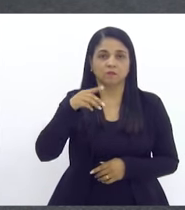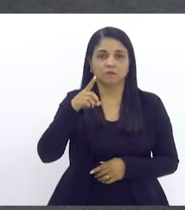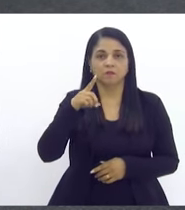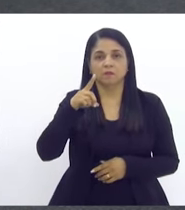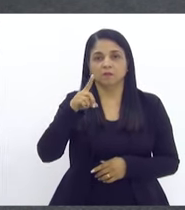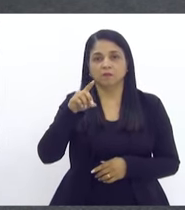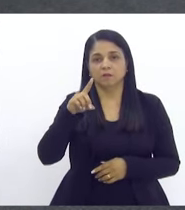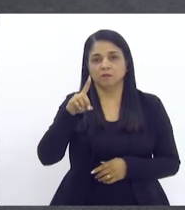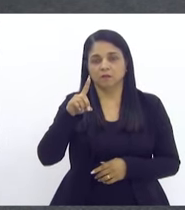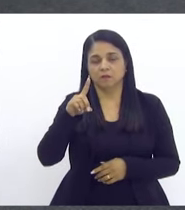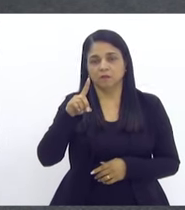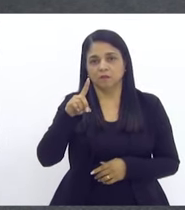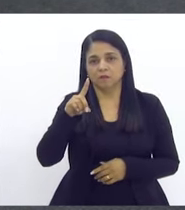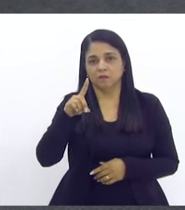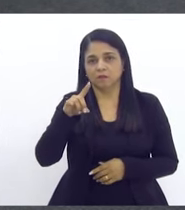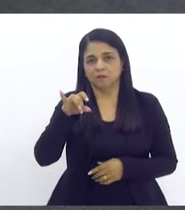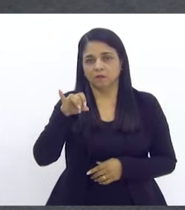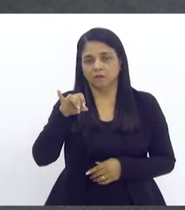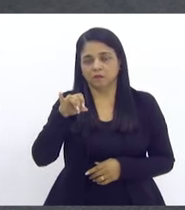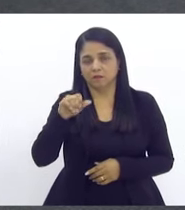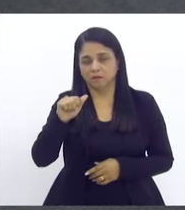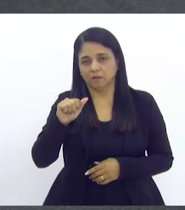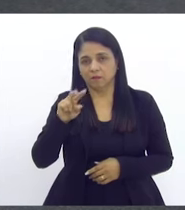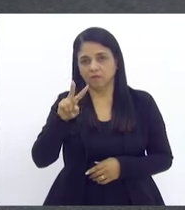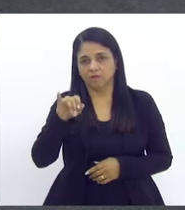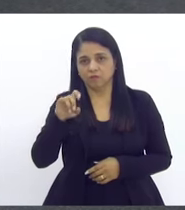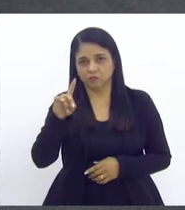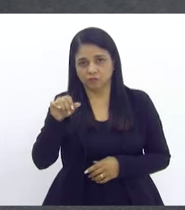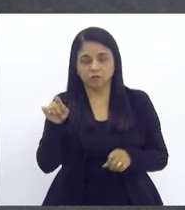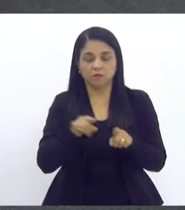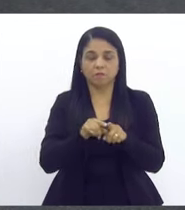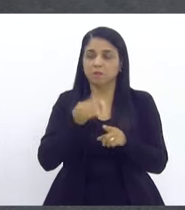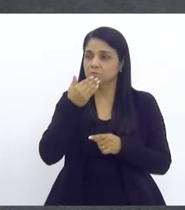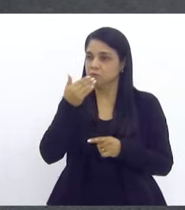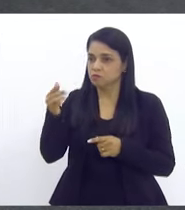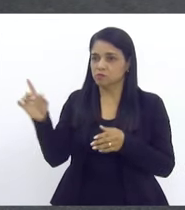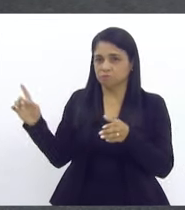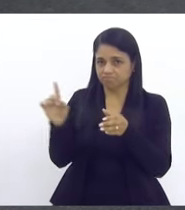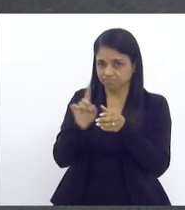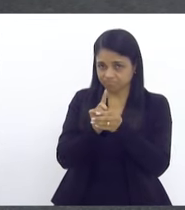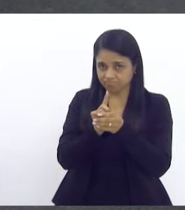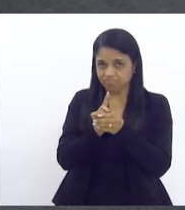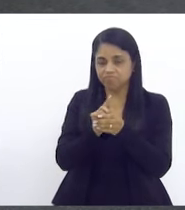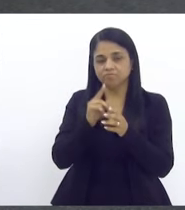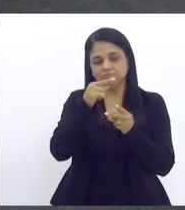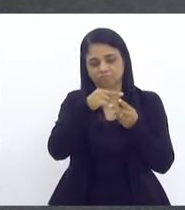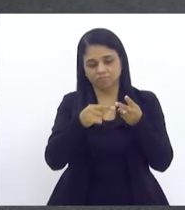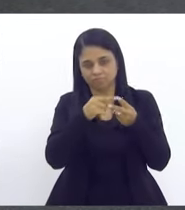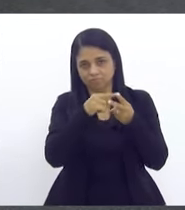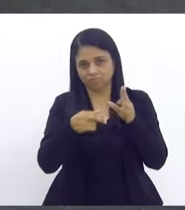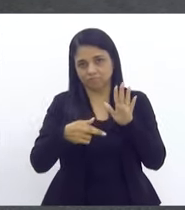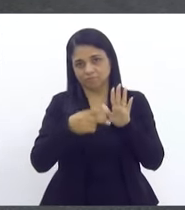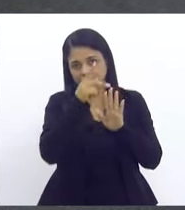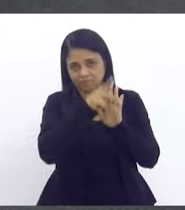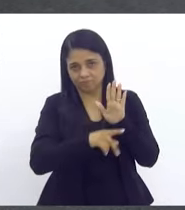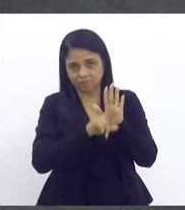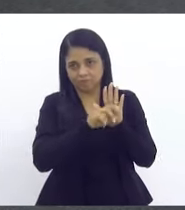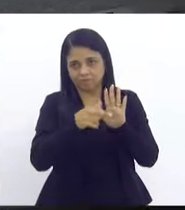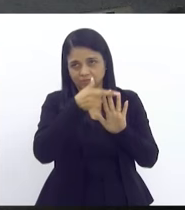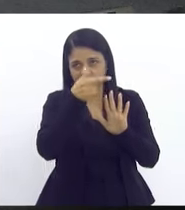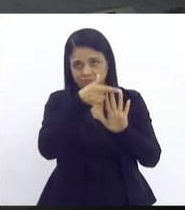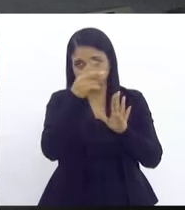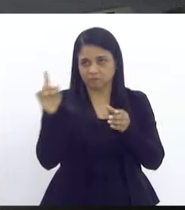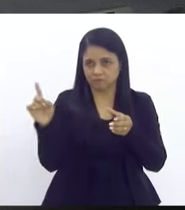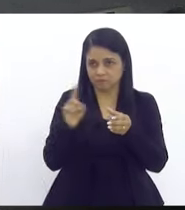solicitar ao deputado Flávio Serafini e à deputada Marta Rocha coautoria nesses dois projetos de resolução.